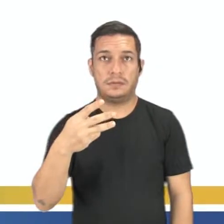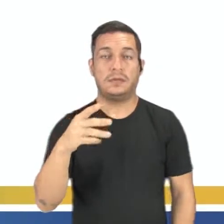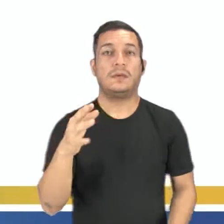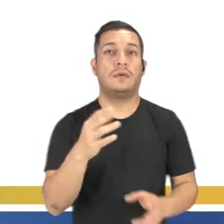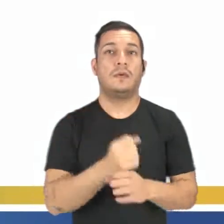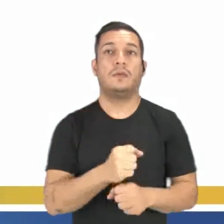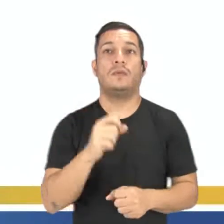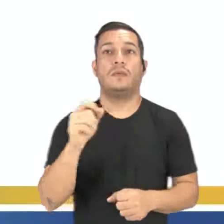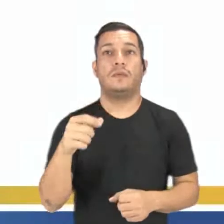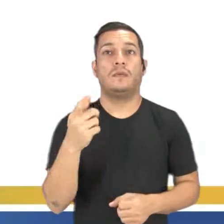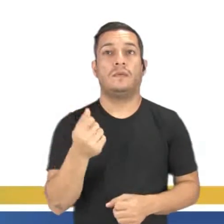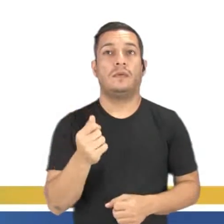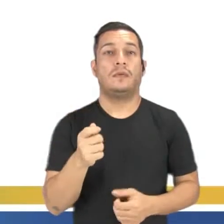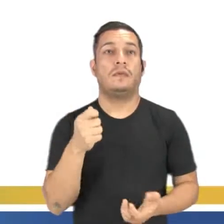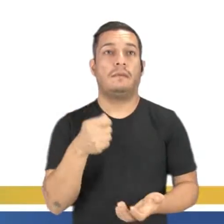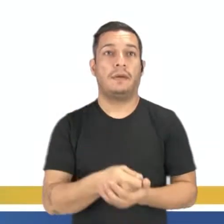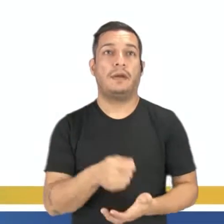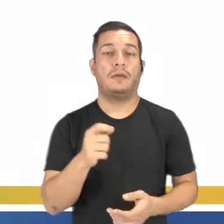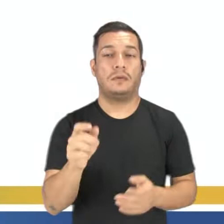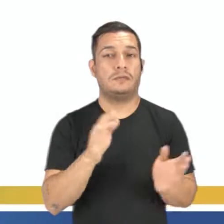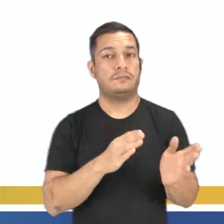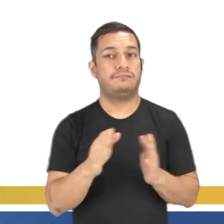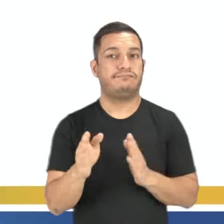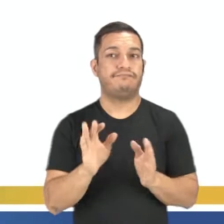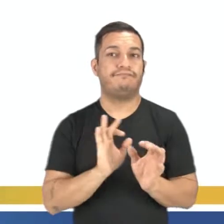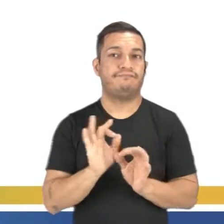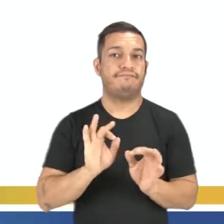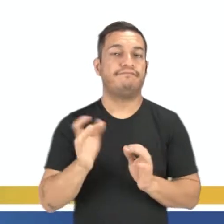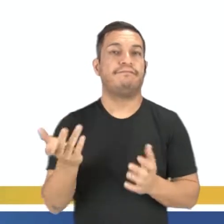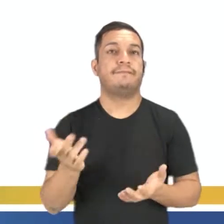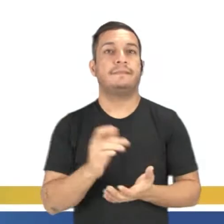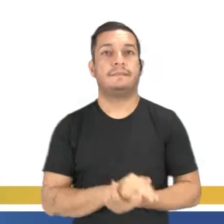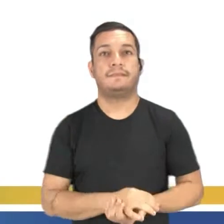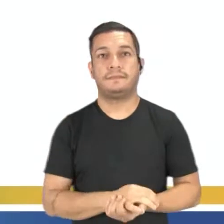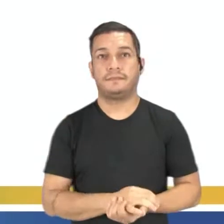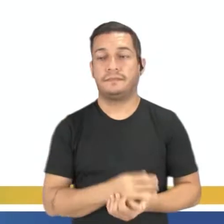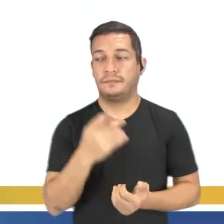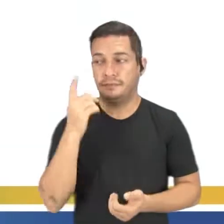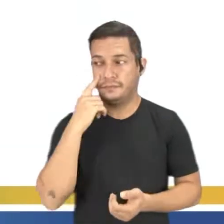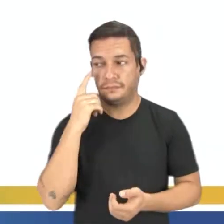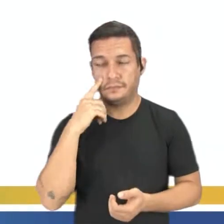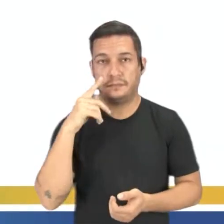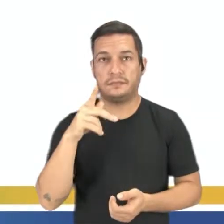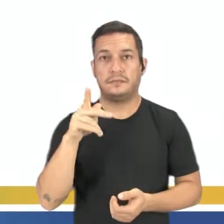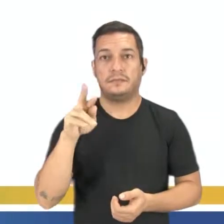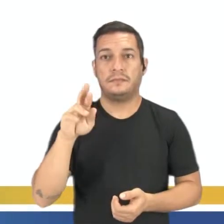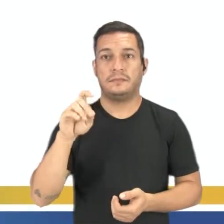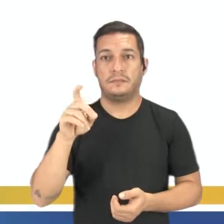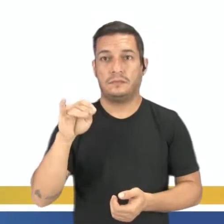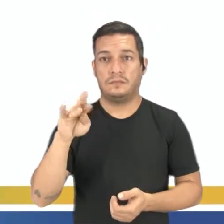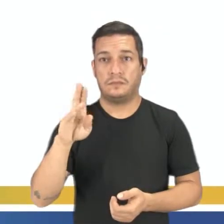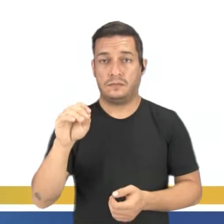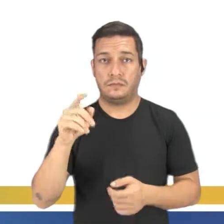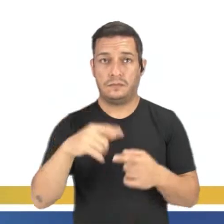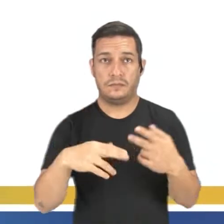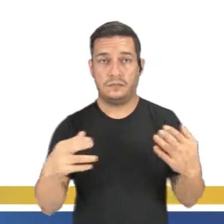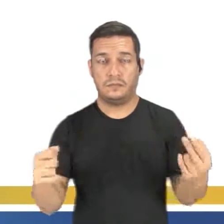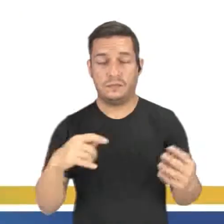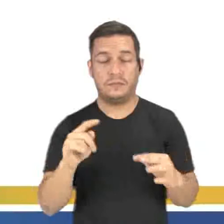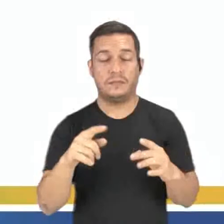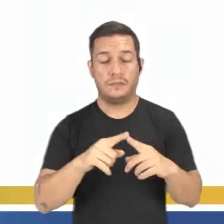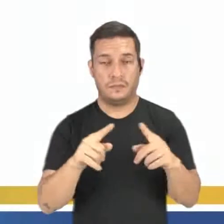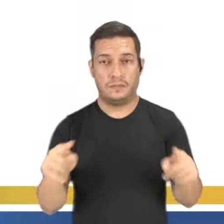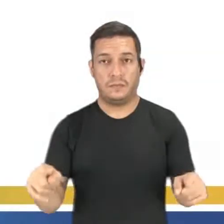9,23. Calcule o valor que será gasto nesse procedimento. Bem, esse produto, para impermeabilizar todo esse